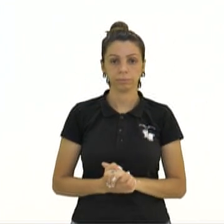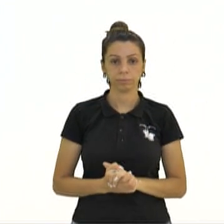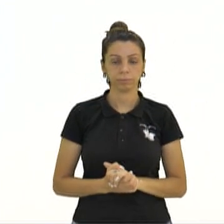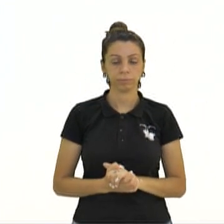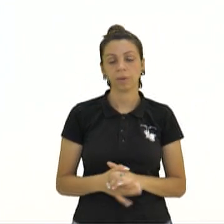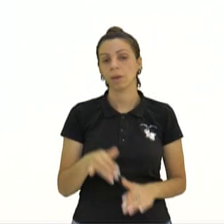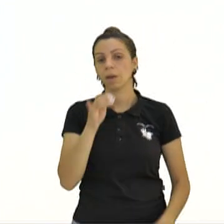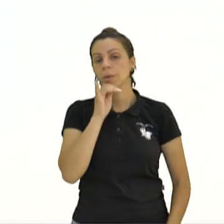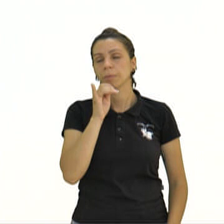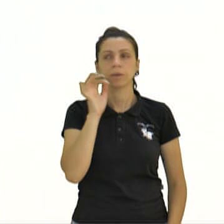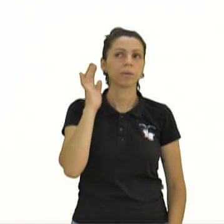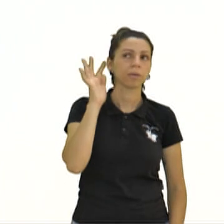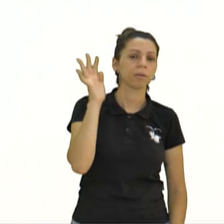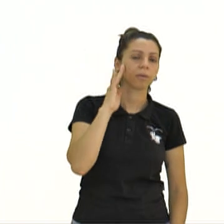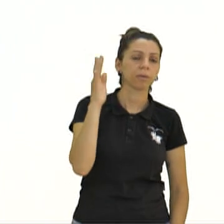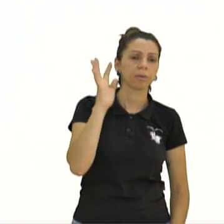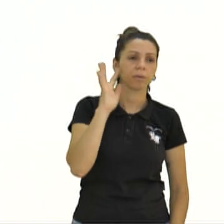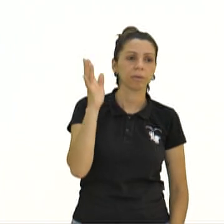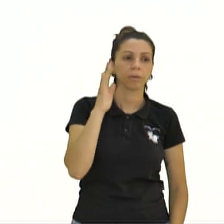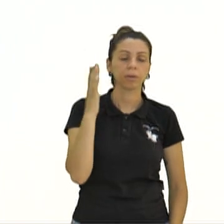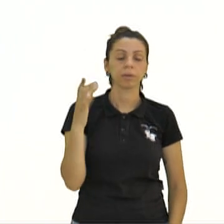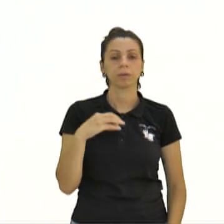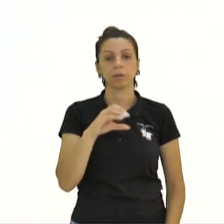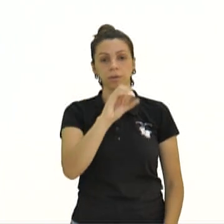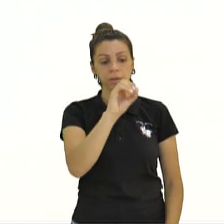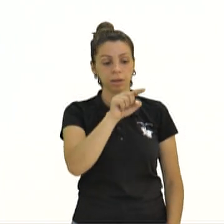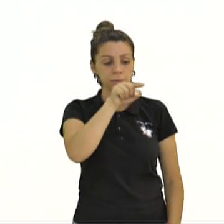Se você parar para pensar, olha só. Eu tenho aqui